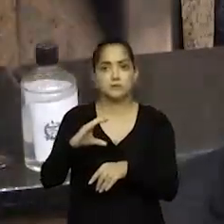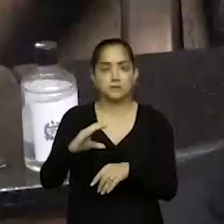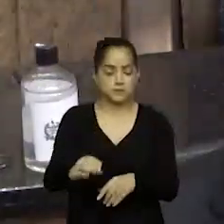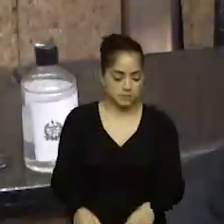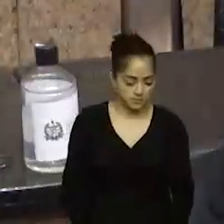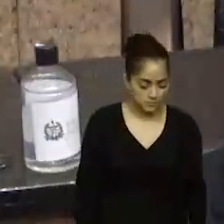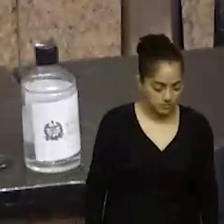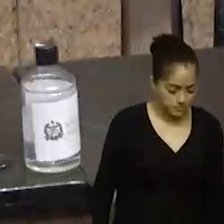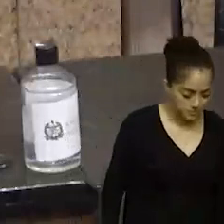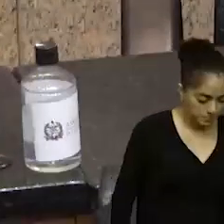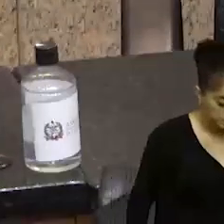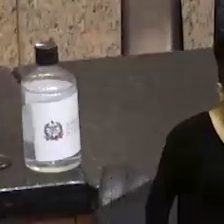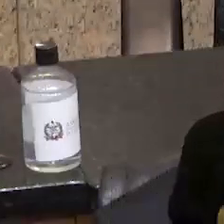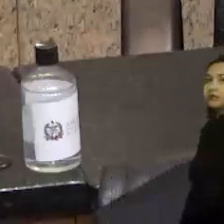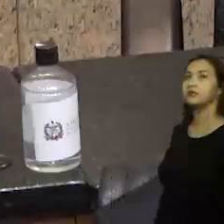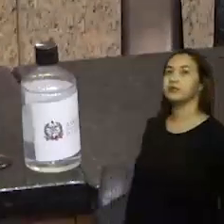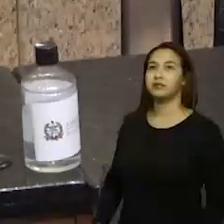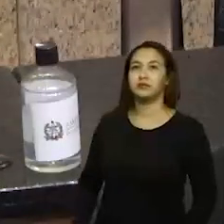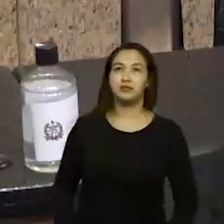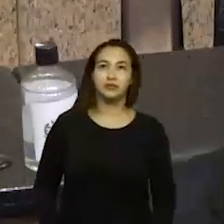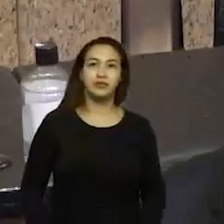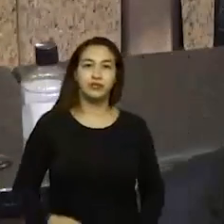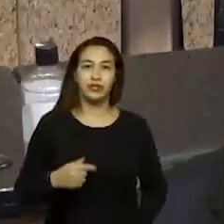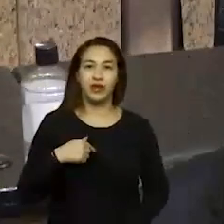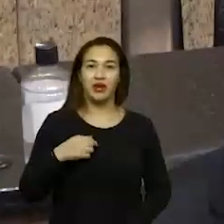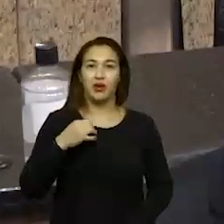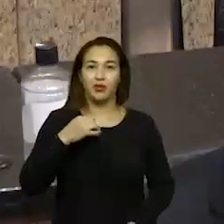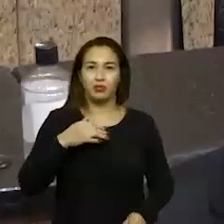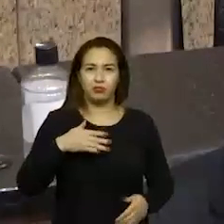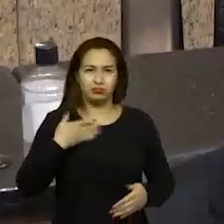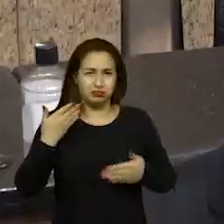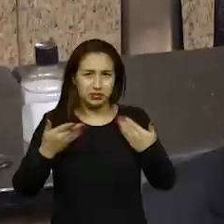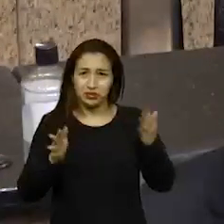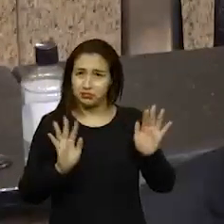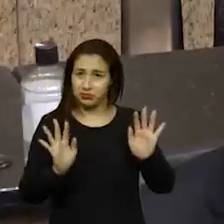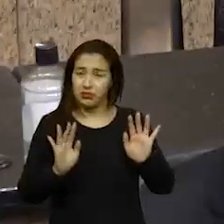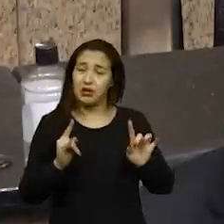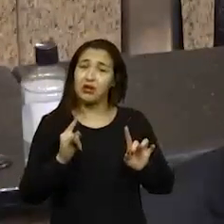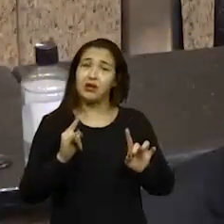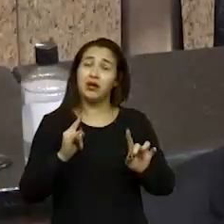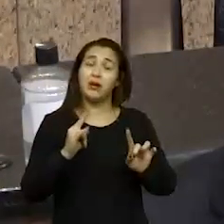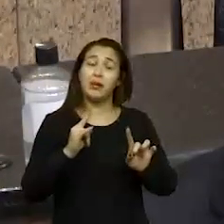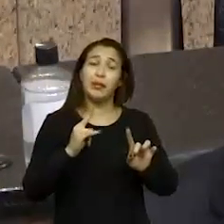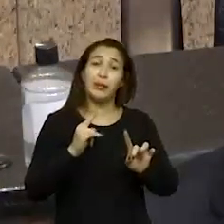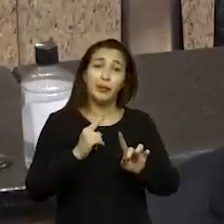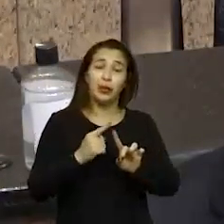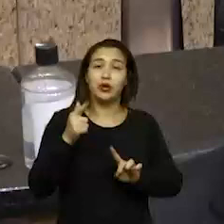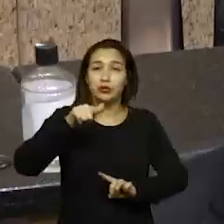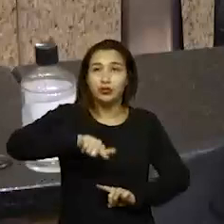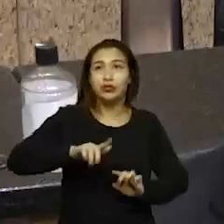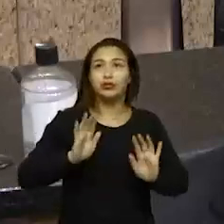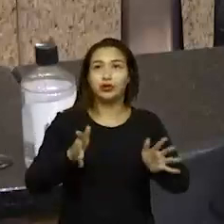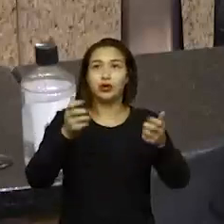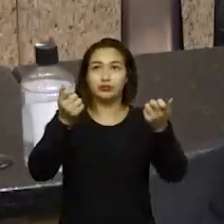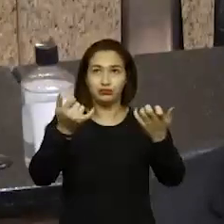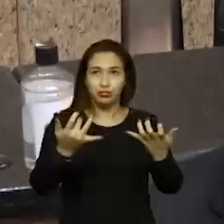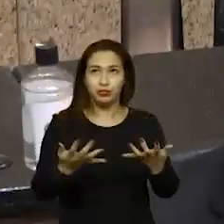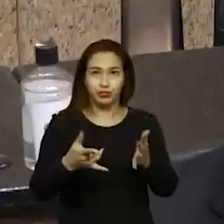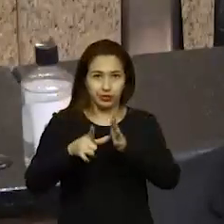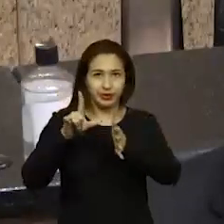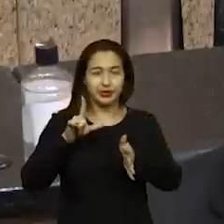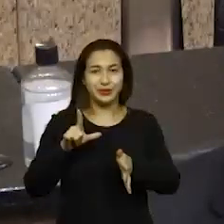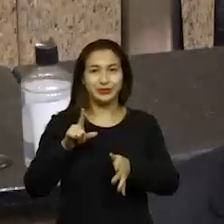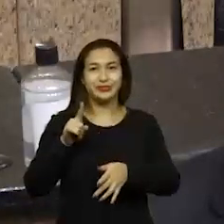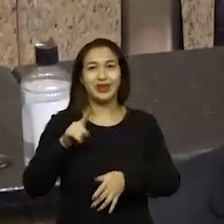Me causa tristeza, porém, não me causa espanto. Por que digo isso? Repetindo aquilo que eu já disse na tribuna. É